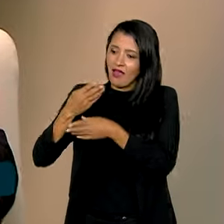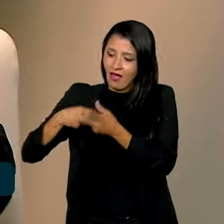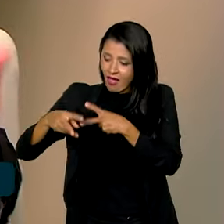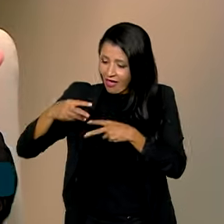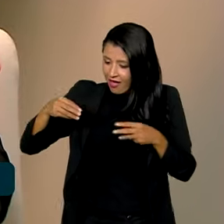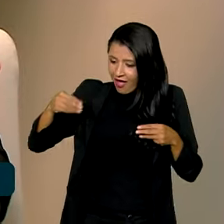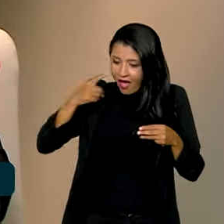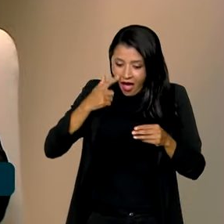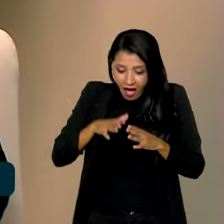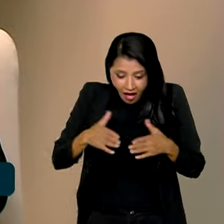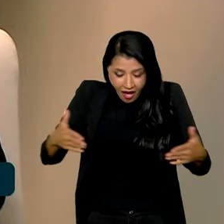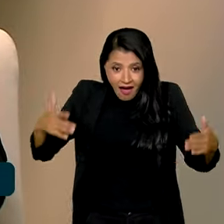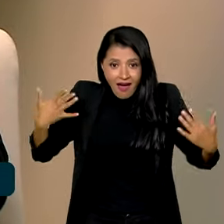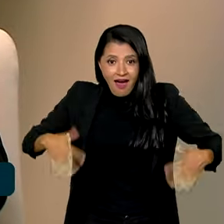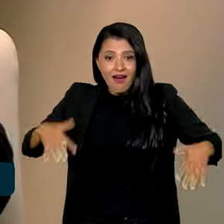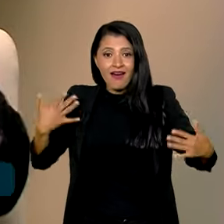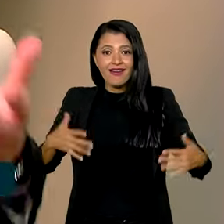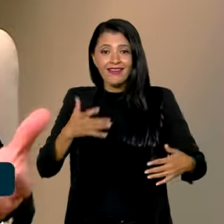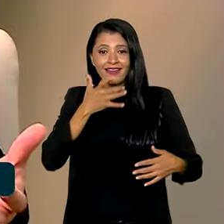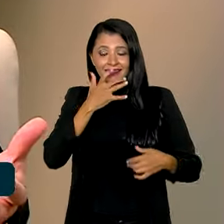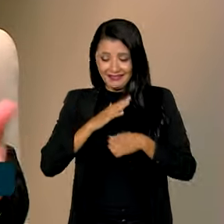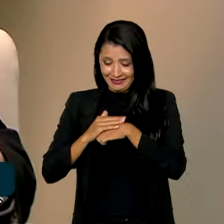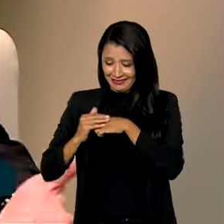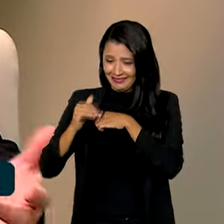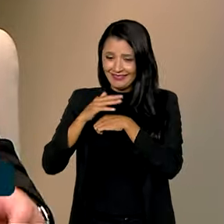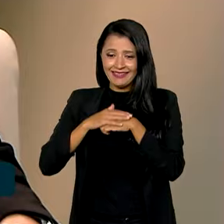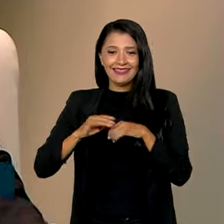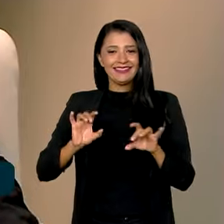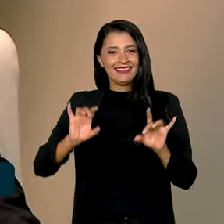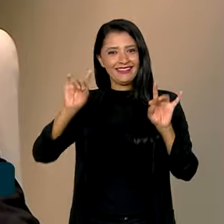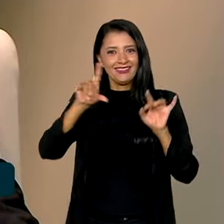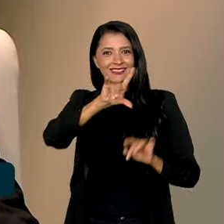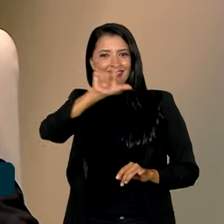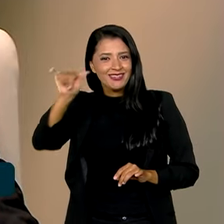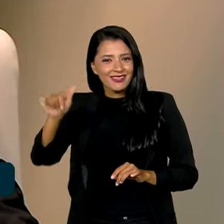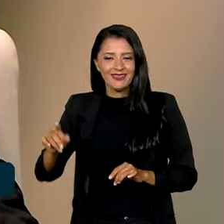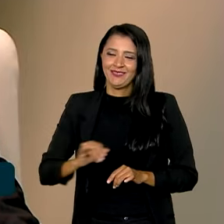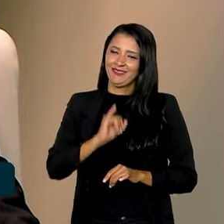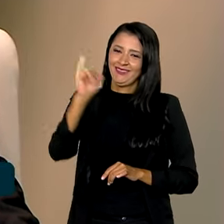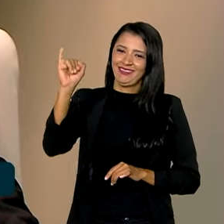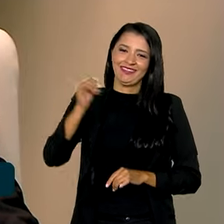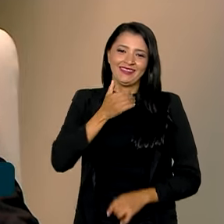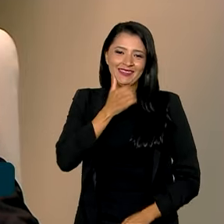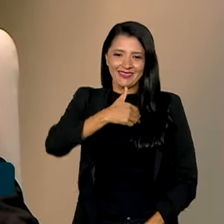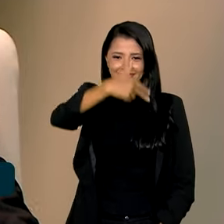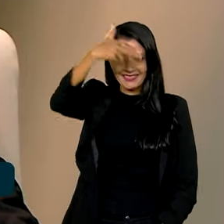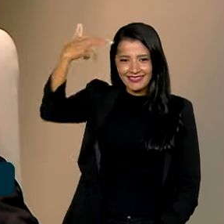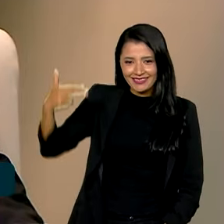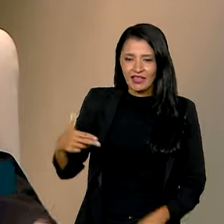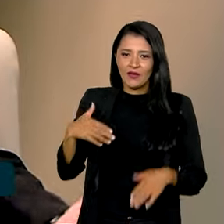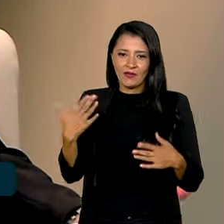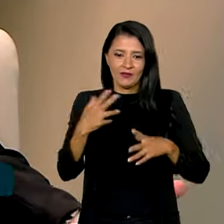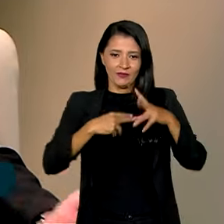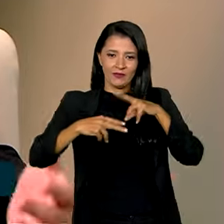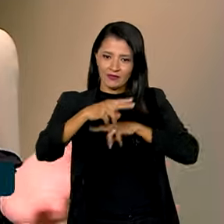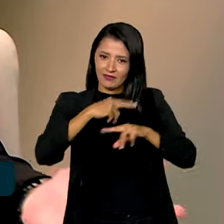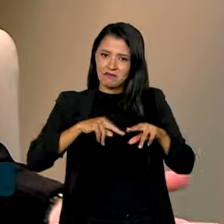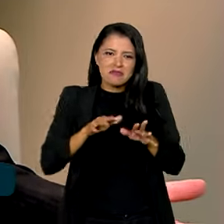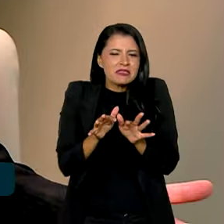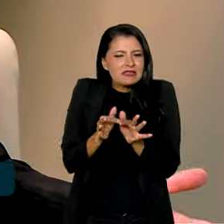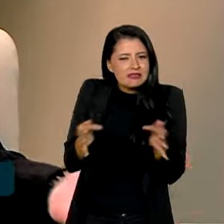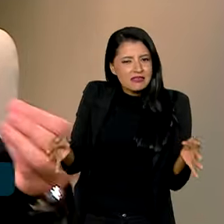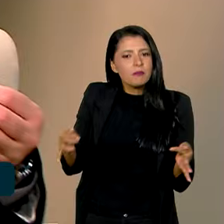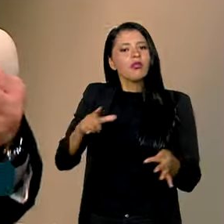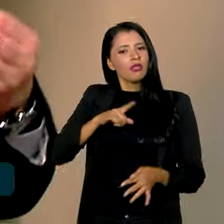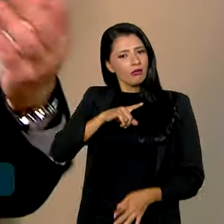receber um carinho especial nessa data importante que é o Natal. Então, os presentes, assim, eles são simples. Tem